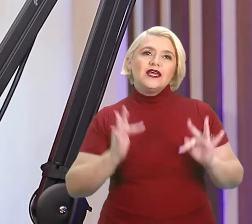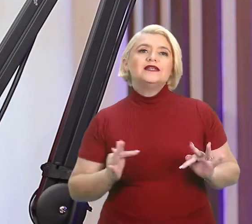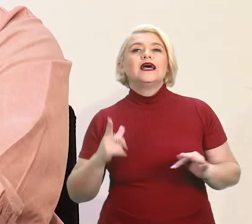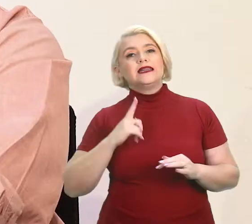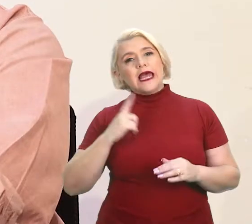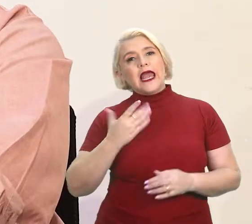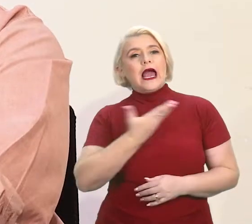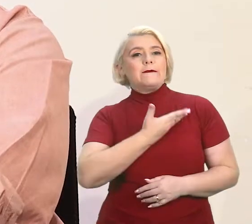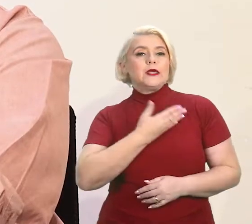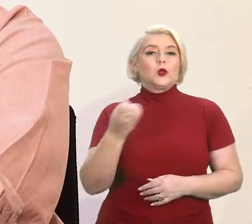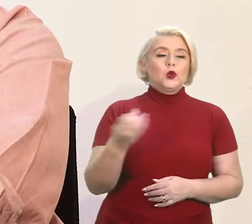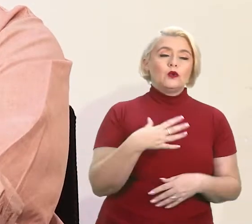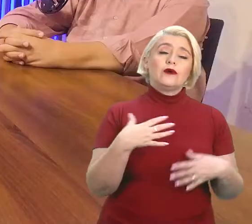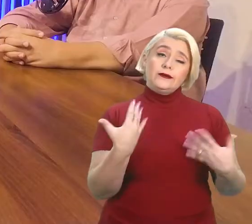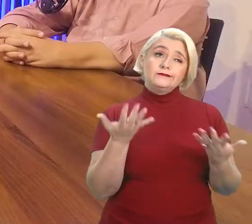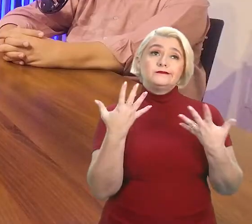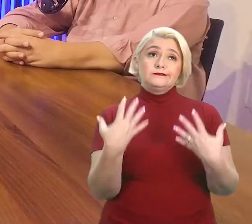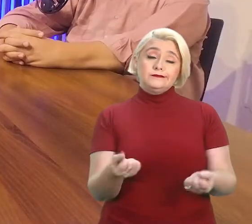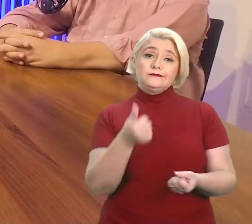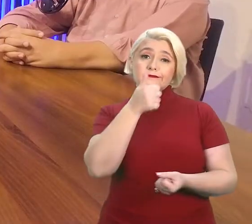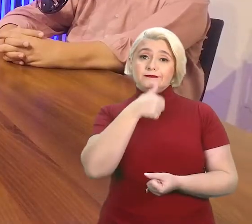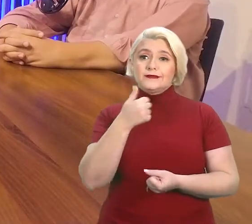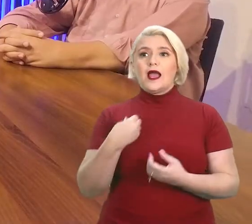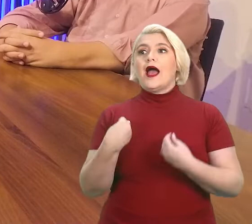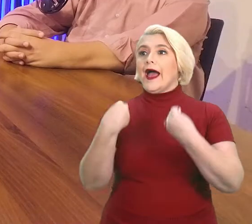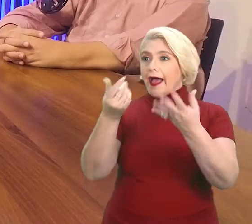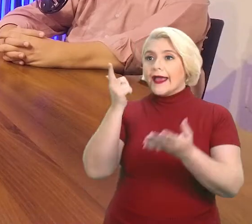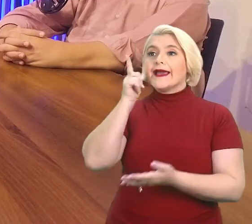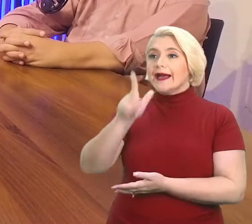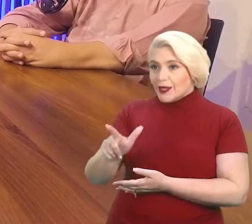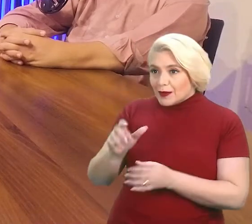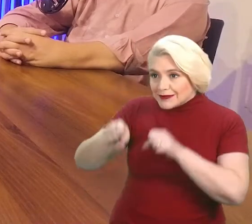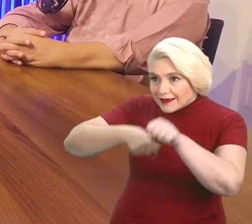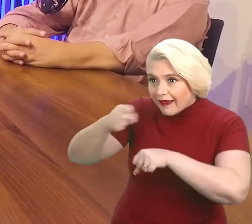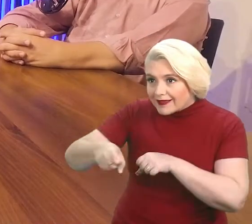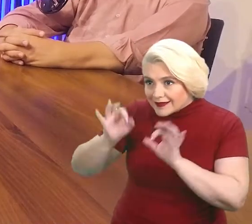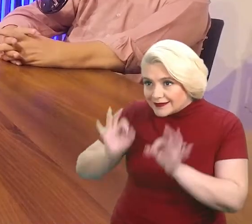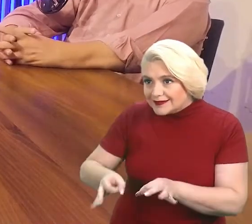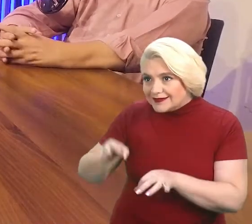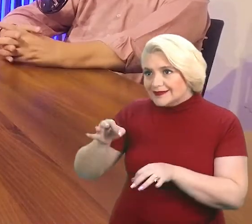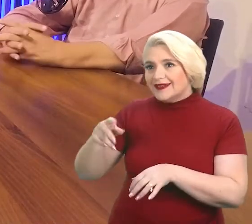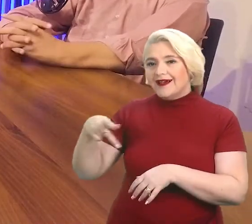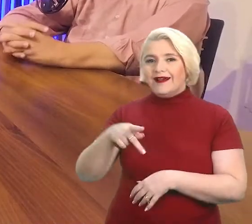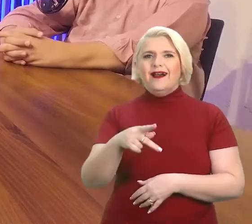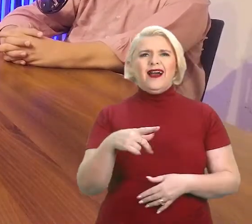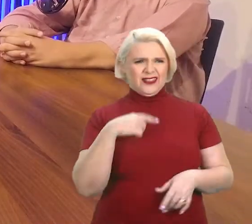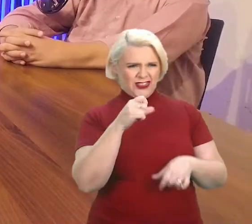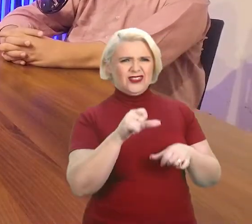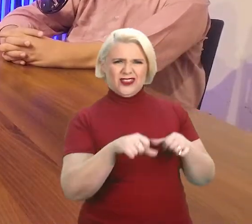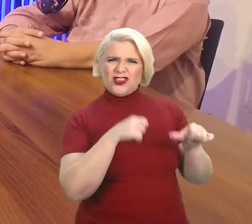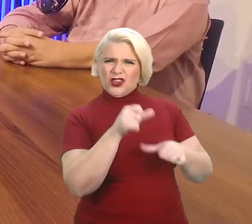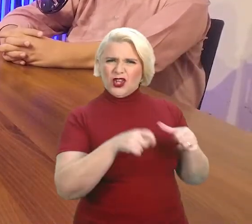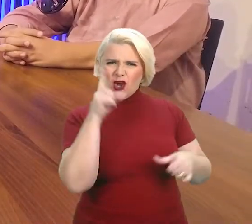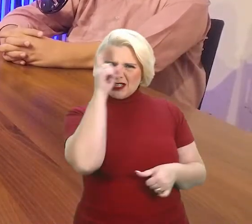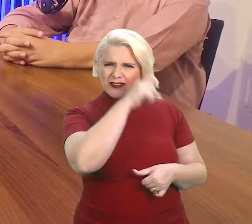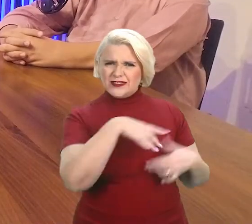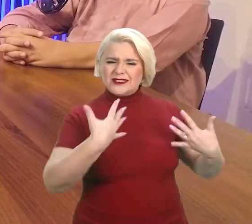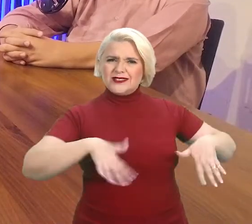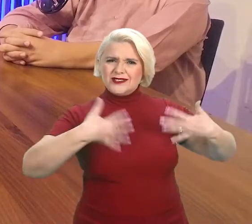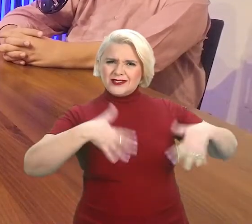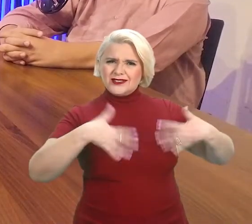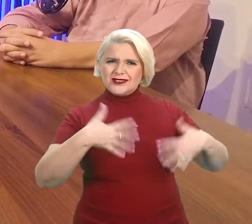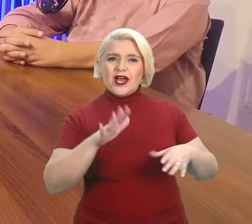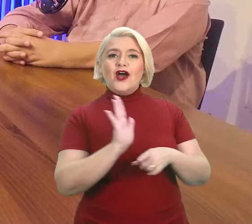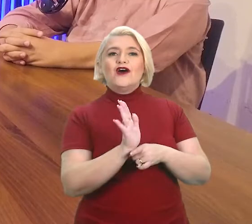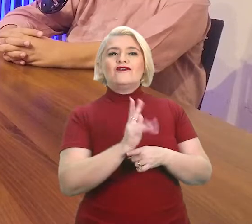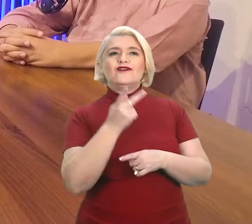fomos para lá. Para ganhar a bicicleta. Ai, que troca difícil. Como diz o filme